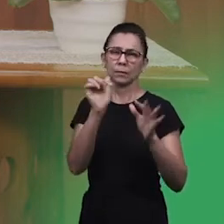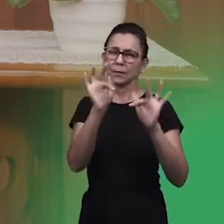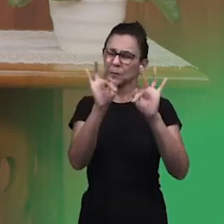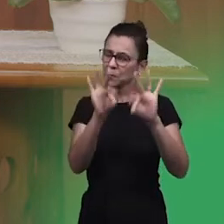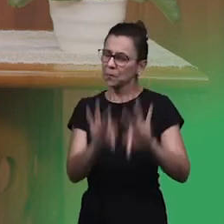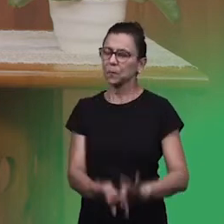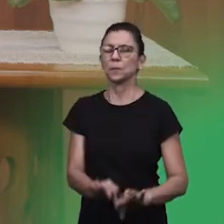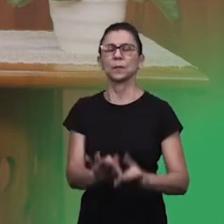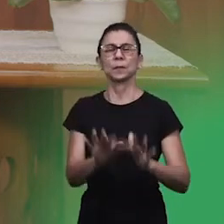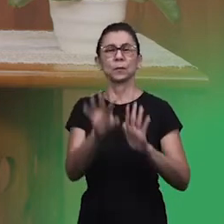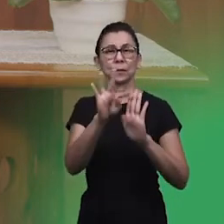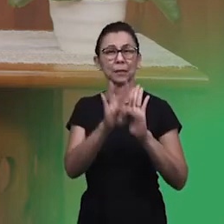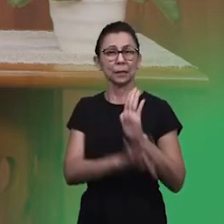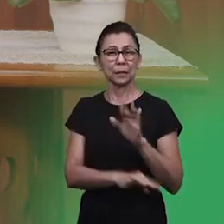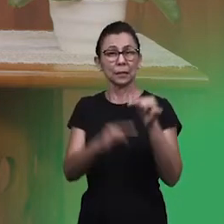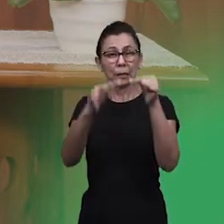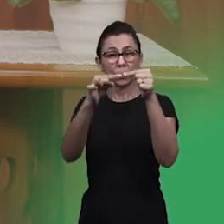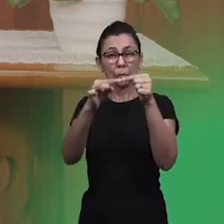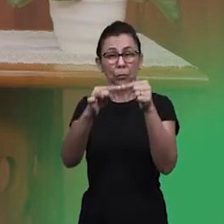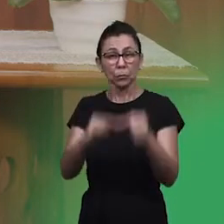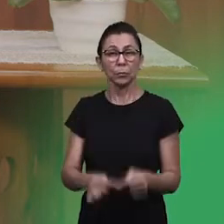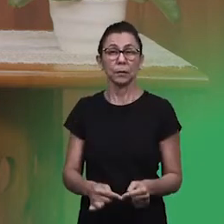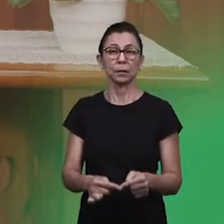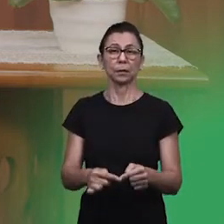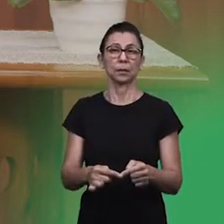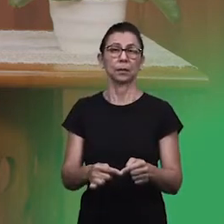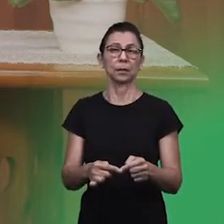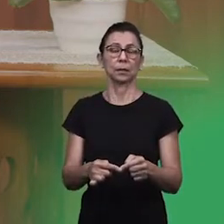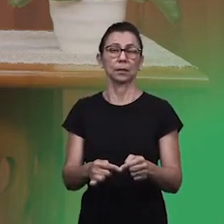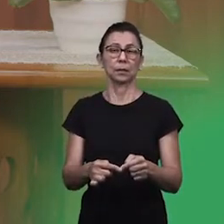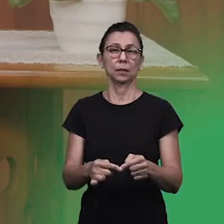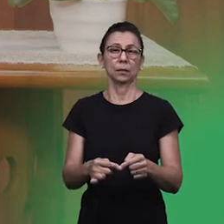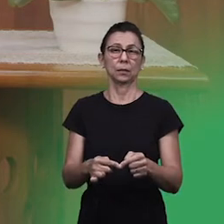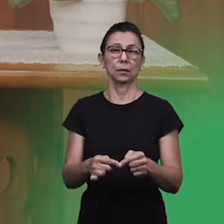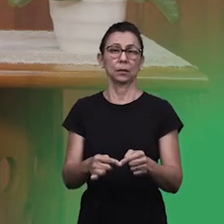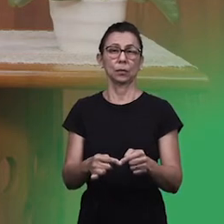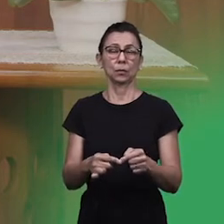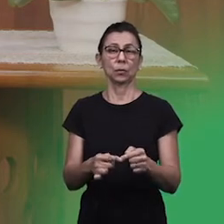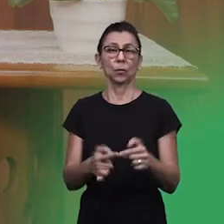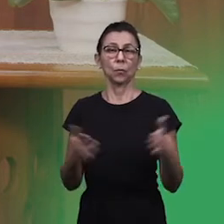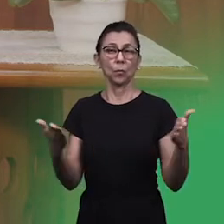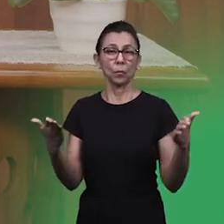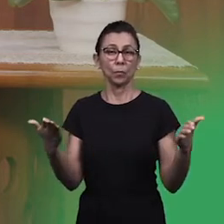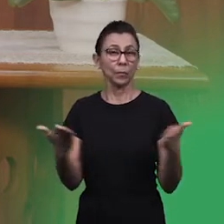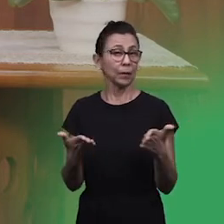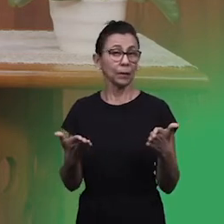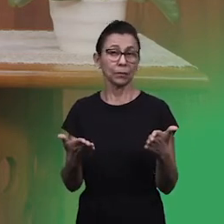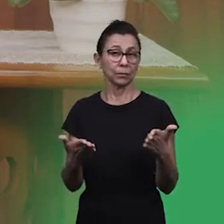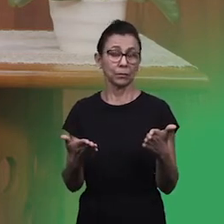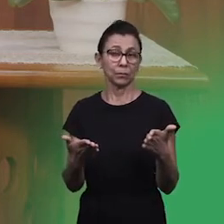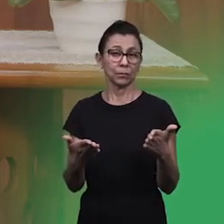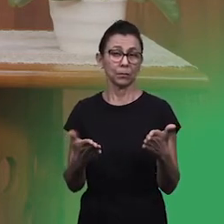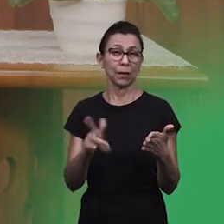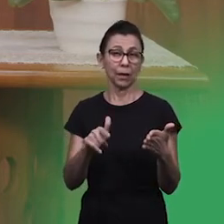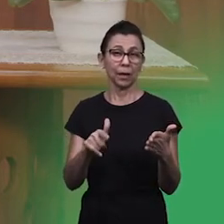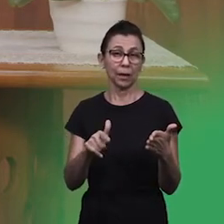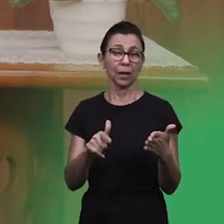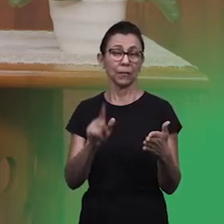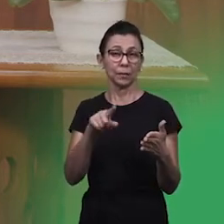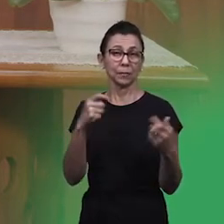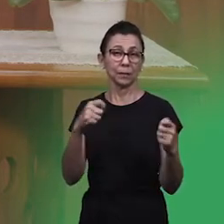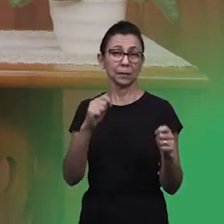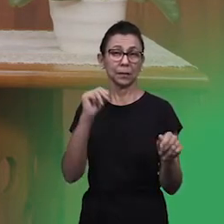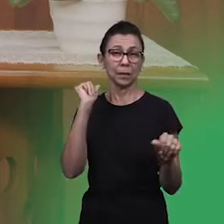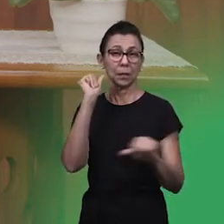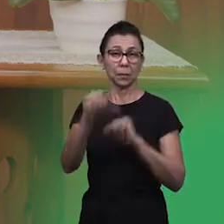tão adequado para nós aqui nessa noite. Porque ele diz depois dessas coisas, quer dizer, é um momento de transição para uma nova fase